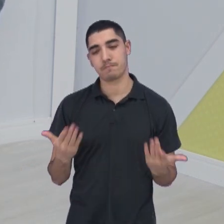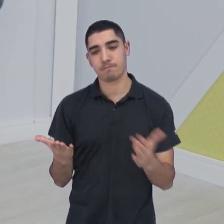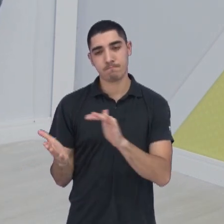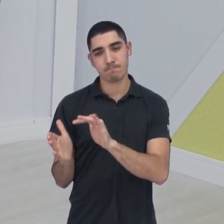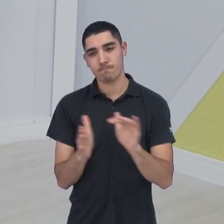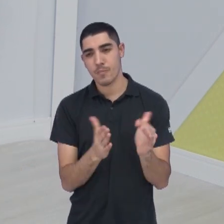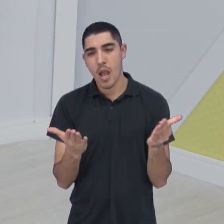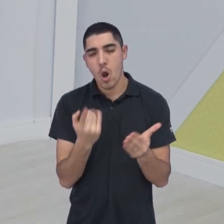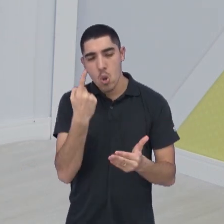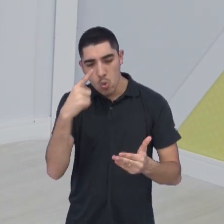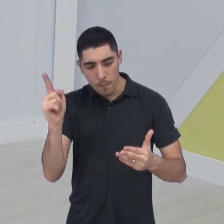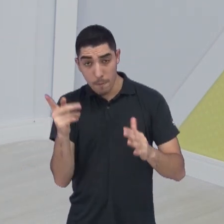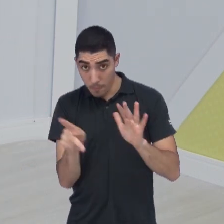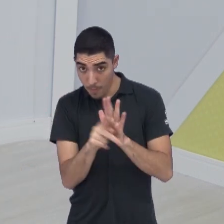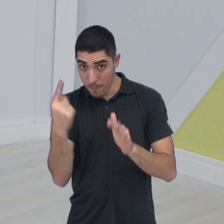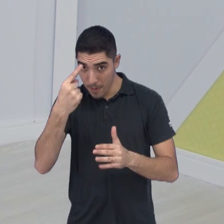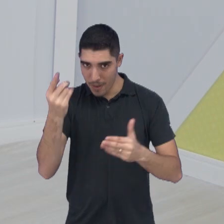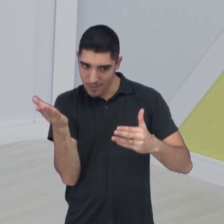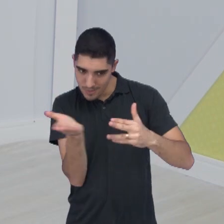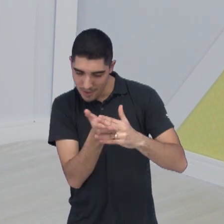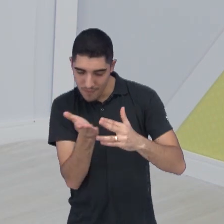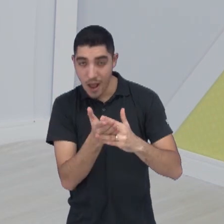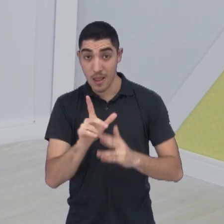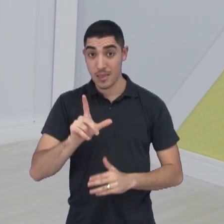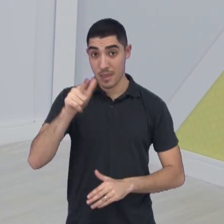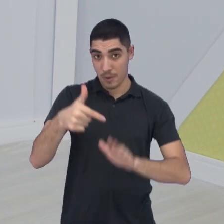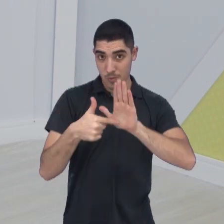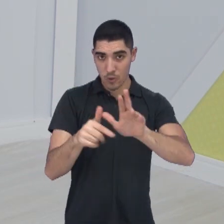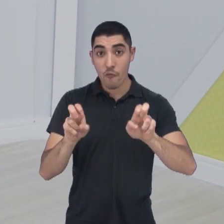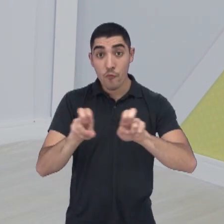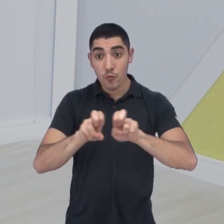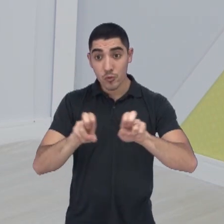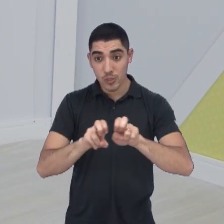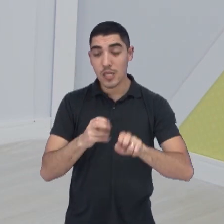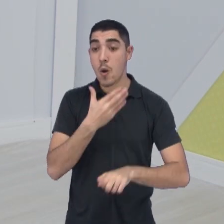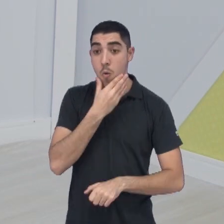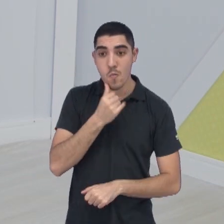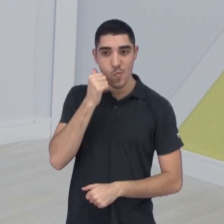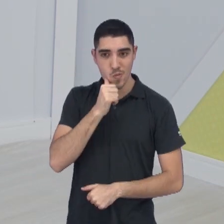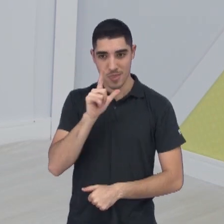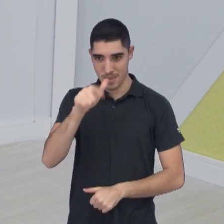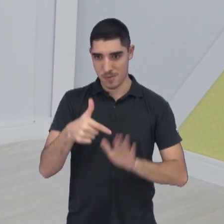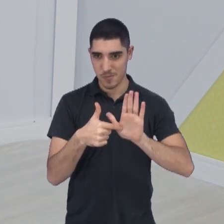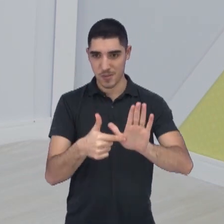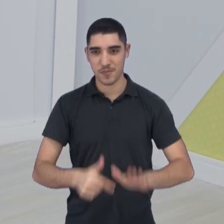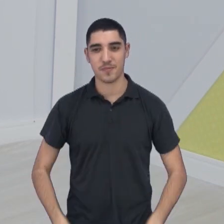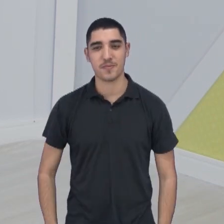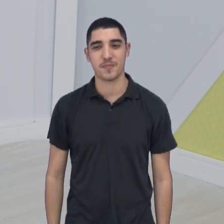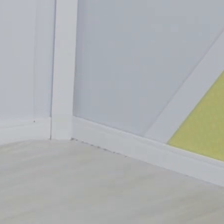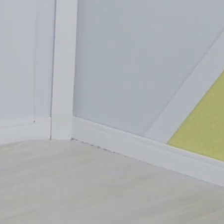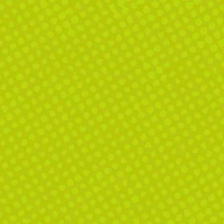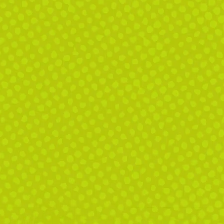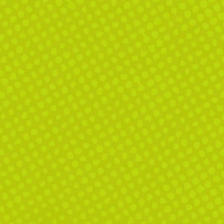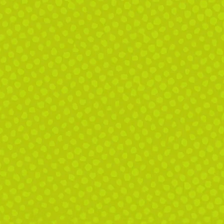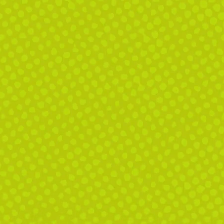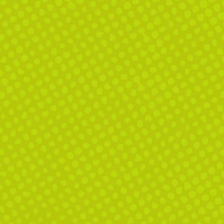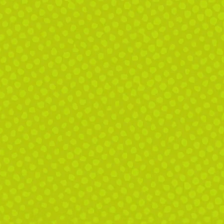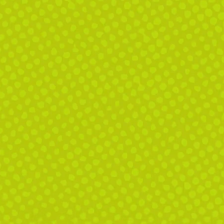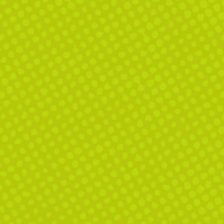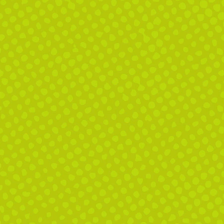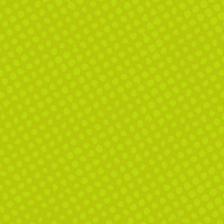primeiro intervalo do dia, não sai daí, na volta tem futsal em destaque para você, masculino e feminino. Já já voltamos.